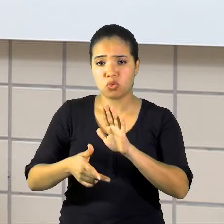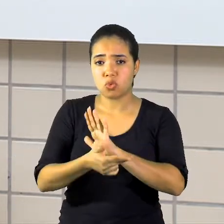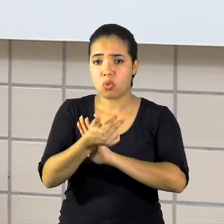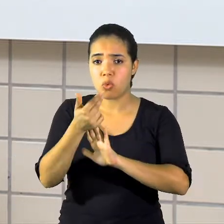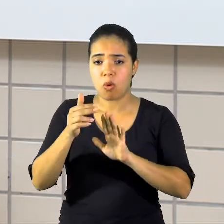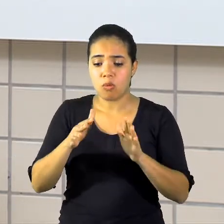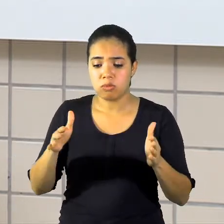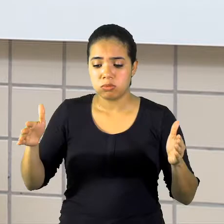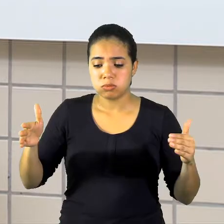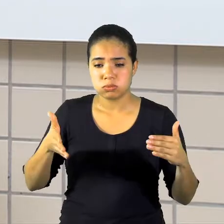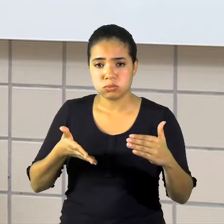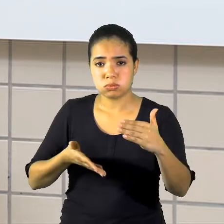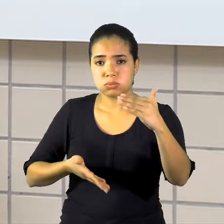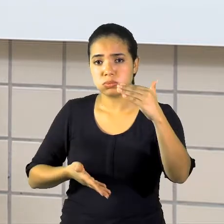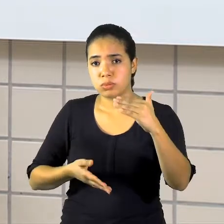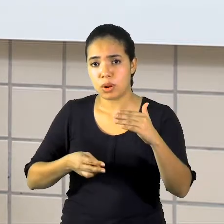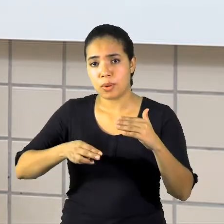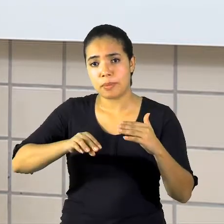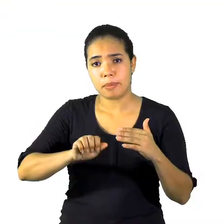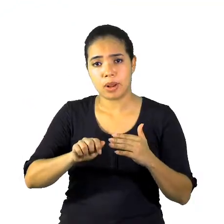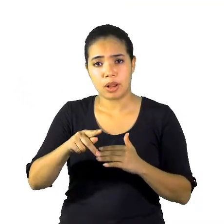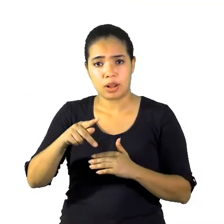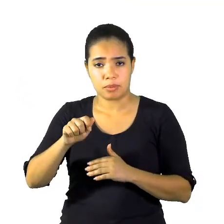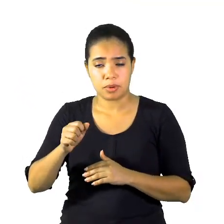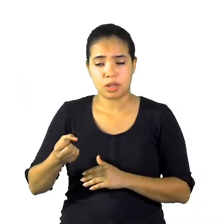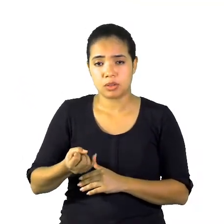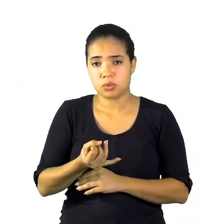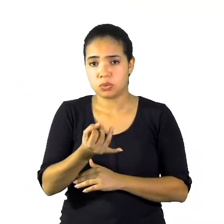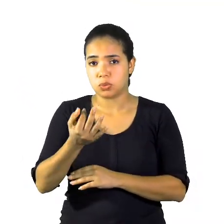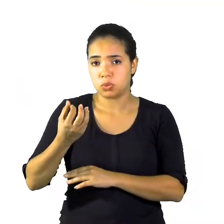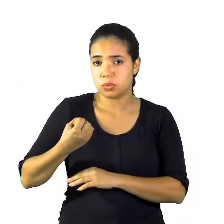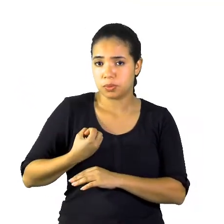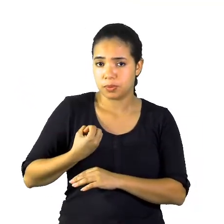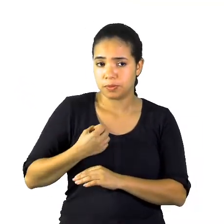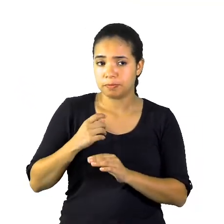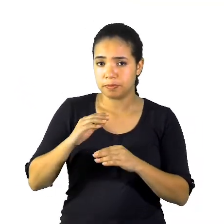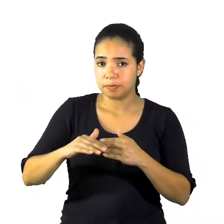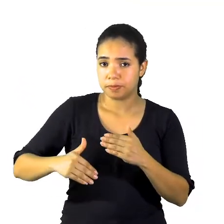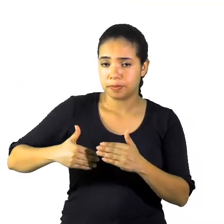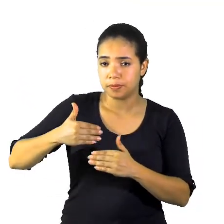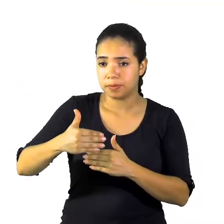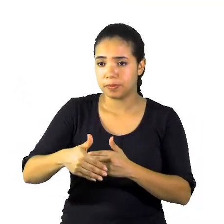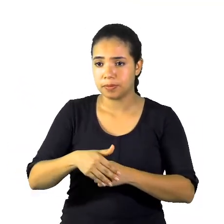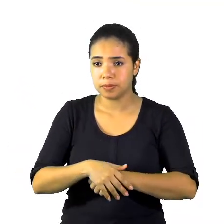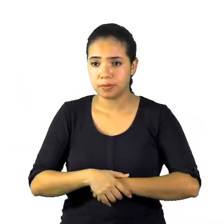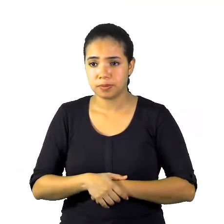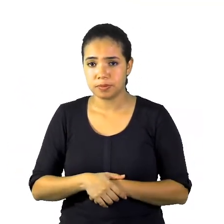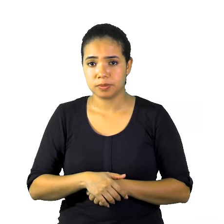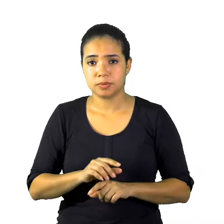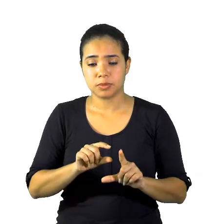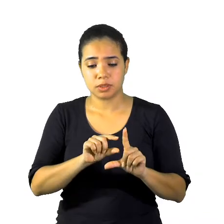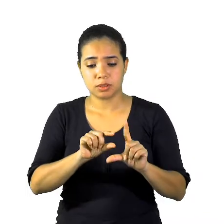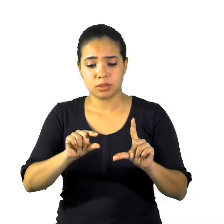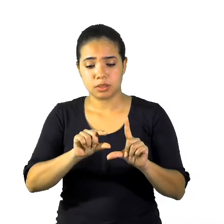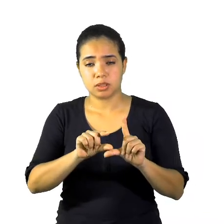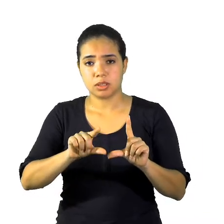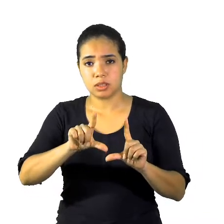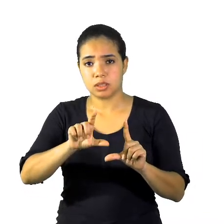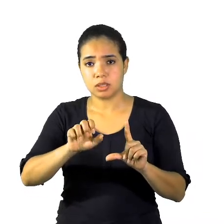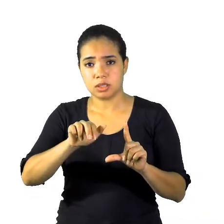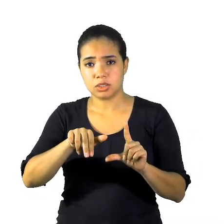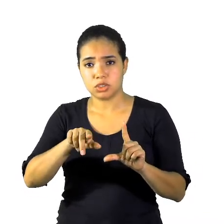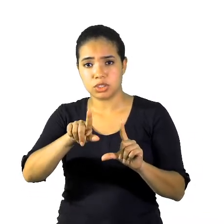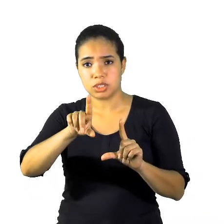vai definir essa escala numérica, certo? Vamos para o próximo. As legendas é